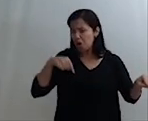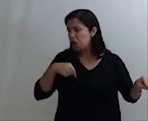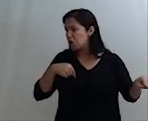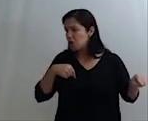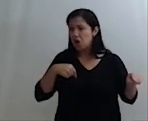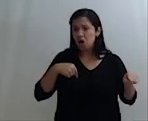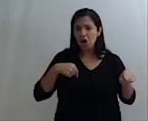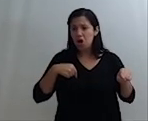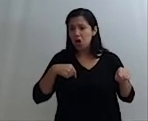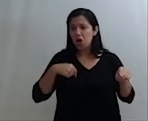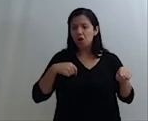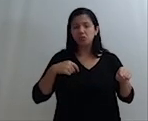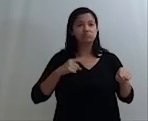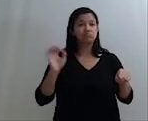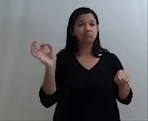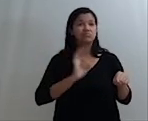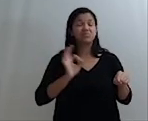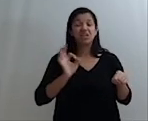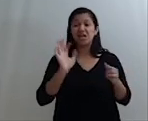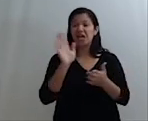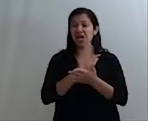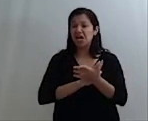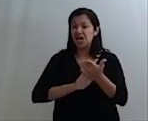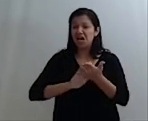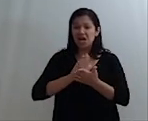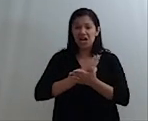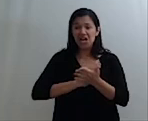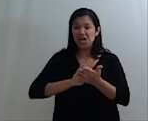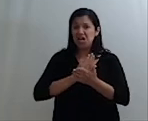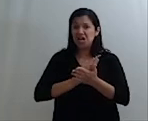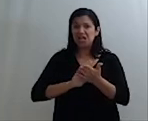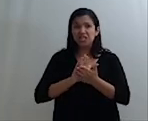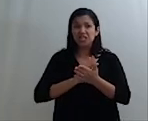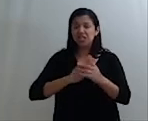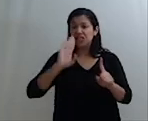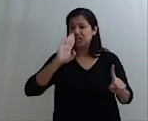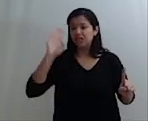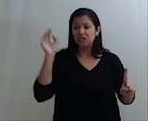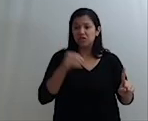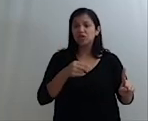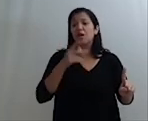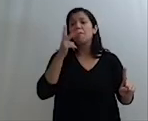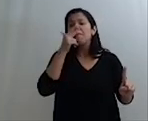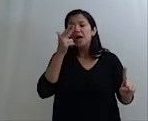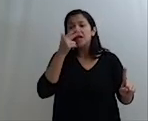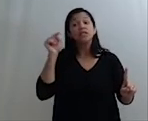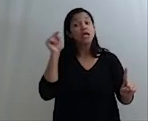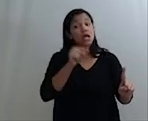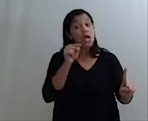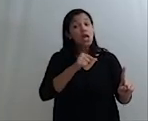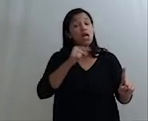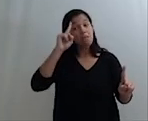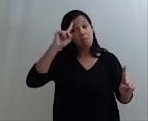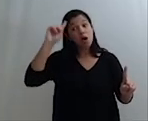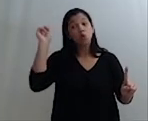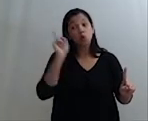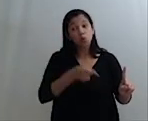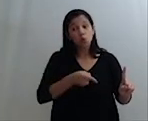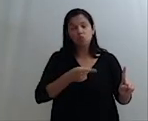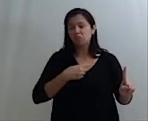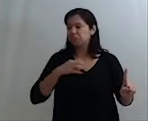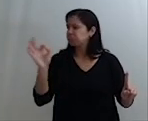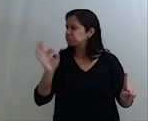contrário a denúncia afirma que Ele teria sido supostamente um mandante que também não não tem provas